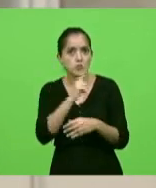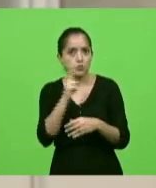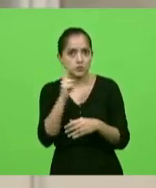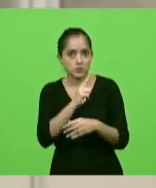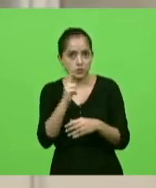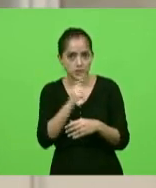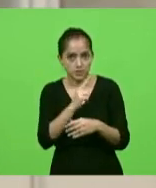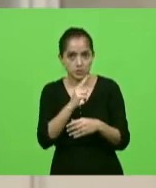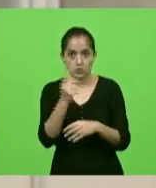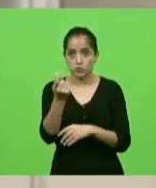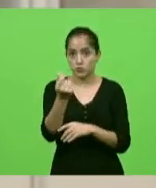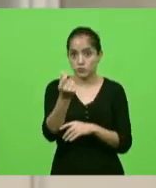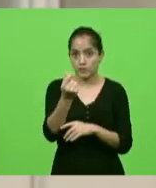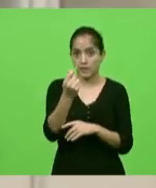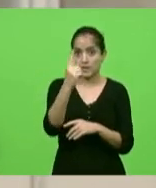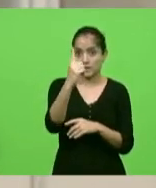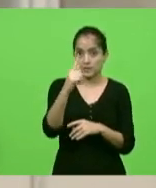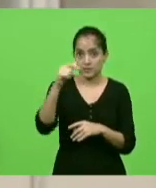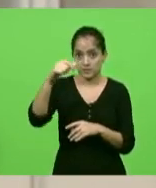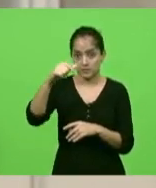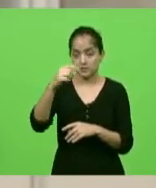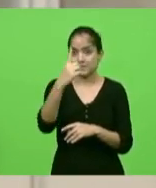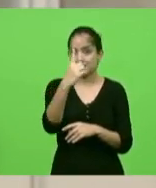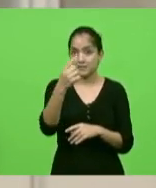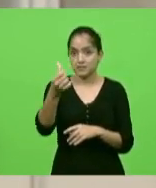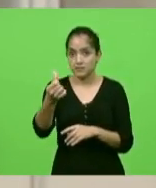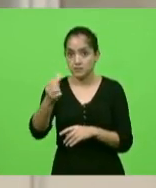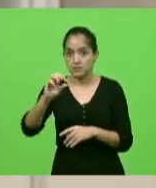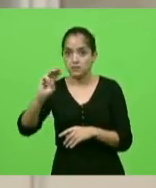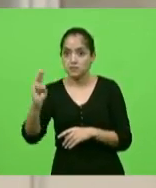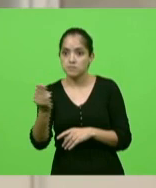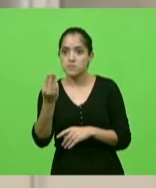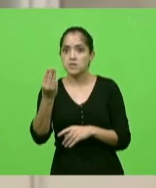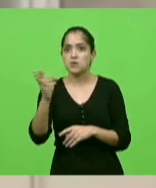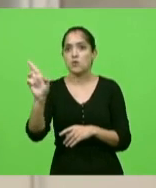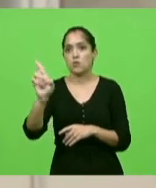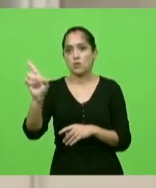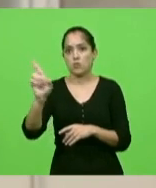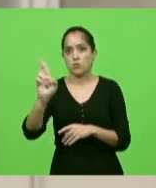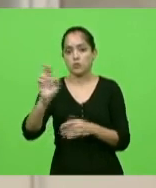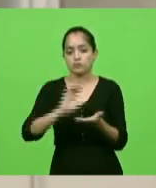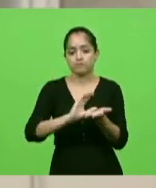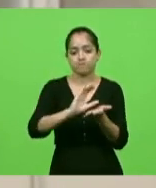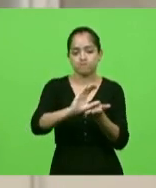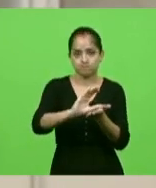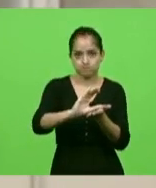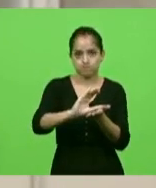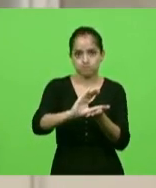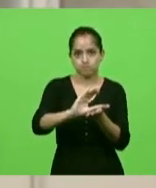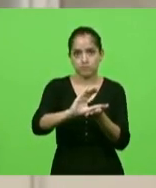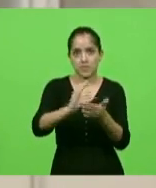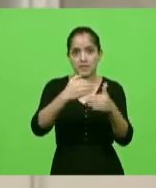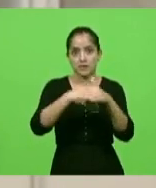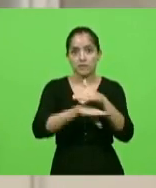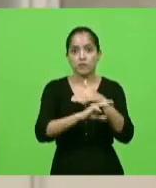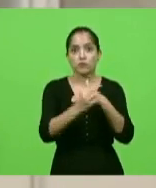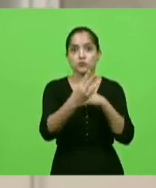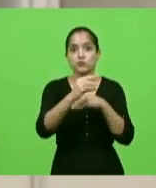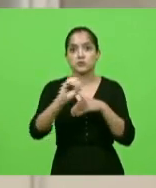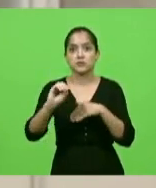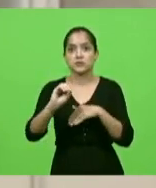urgente os valores de 16 milhões e quinhentos mil a ser extraído da fonte 300